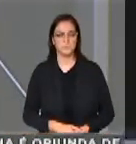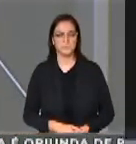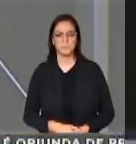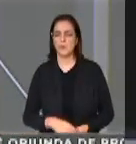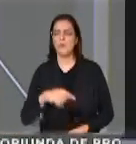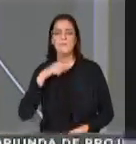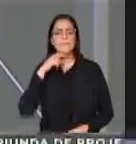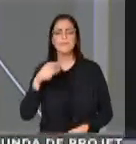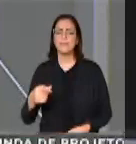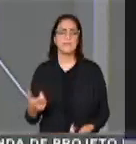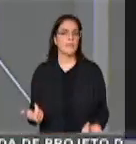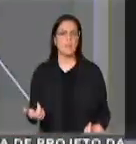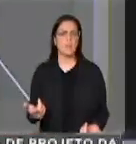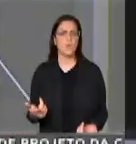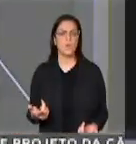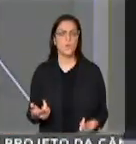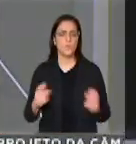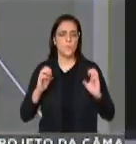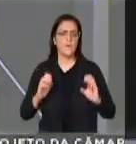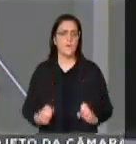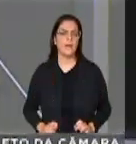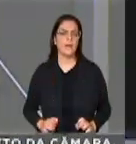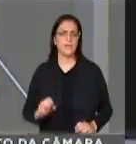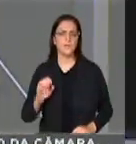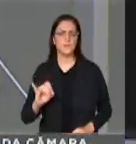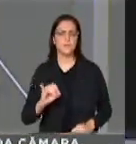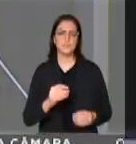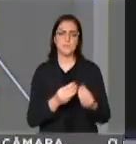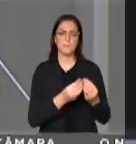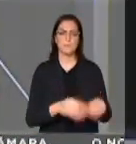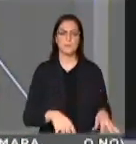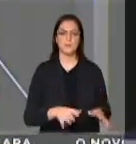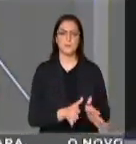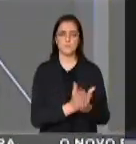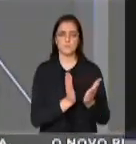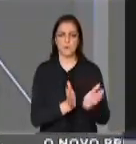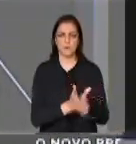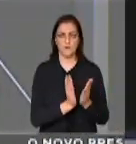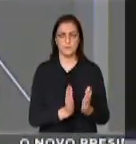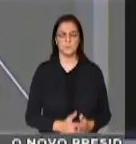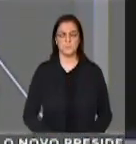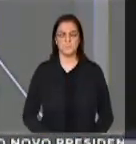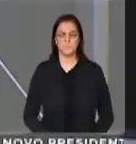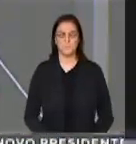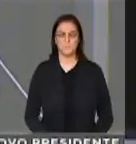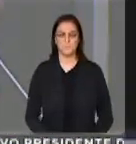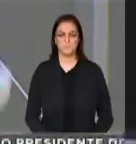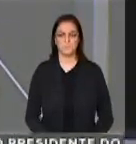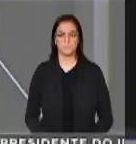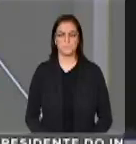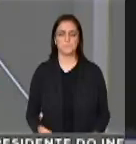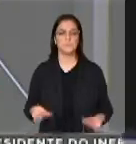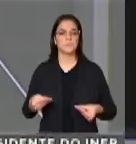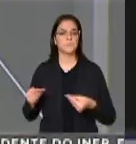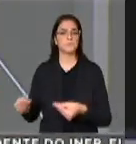eticamente aceitável se lesar os mais pobres. Registre-se aqui nos anais dessa casa